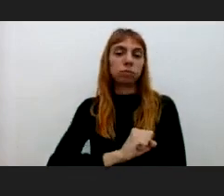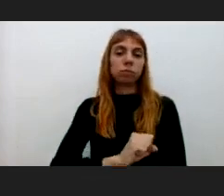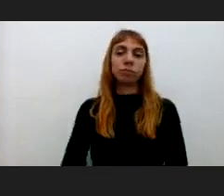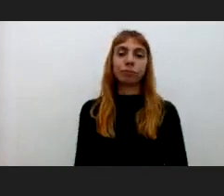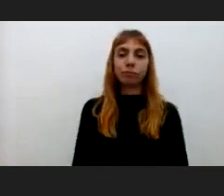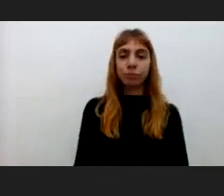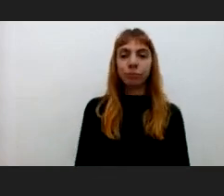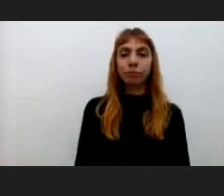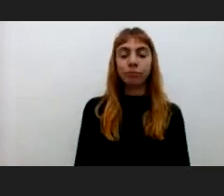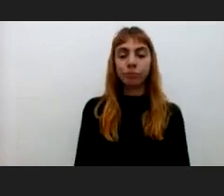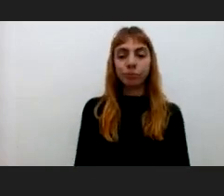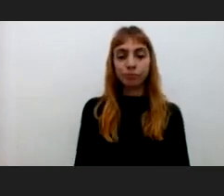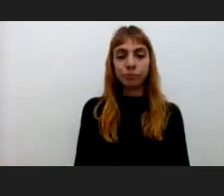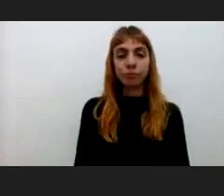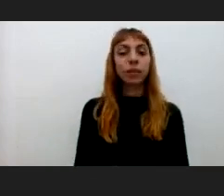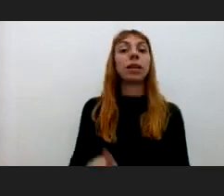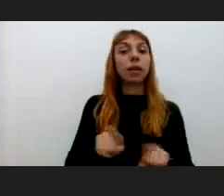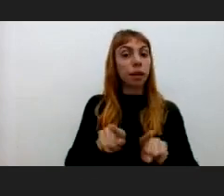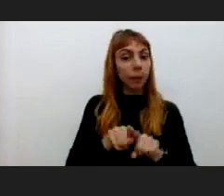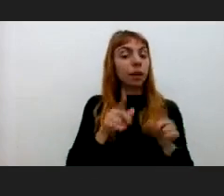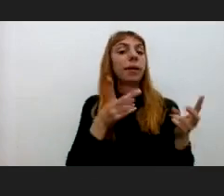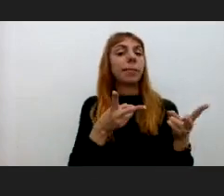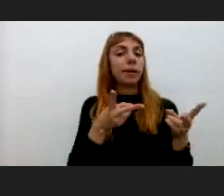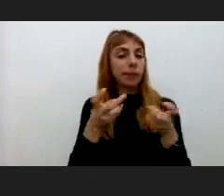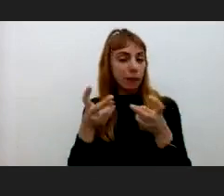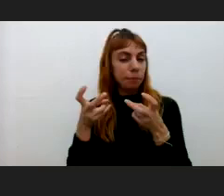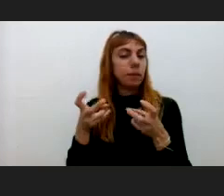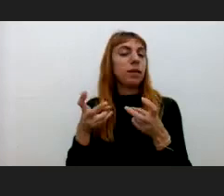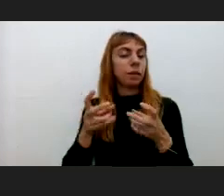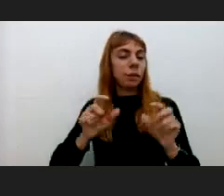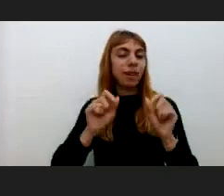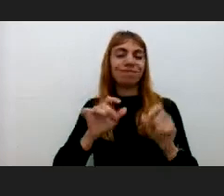Recentemente eu tenho visto também, infelizmente, né,